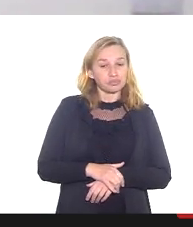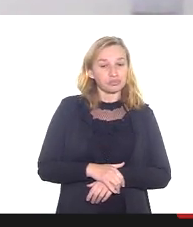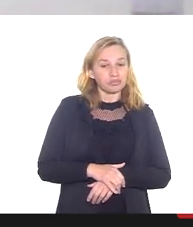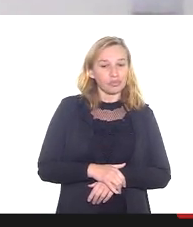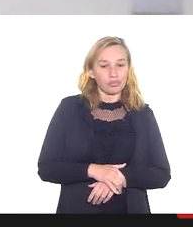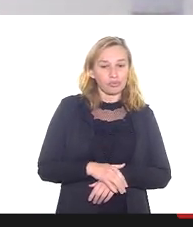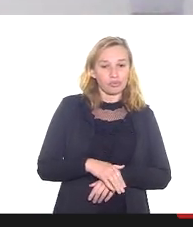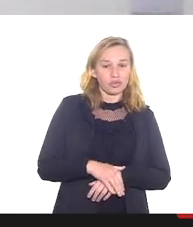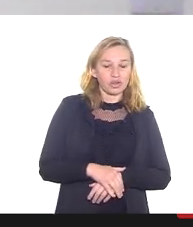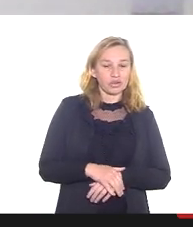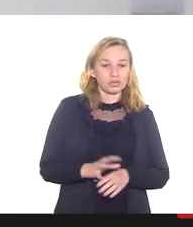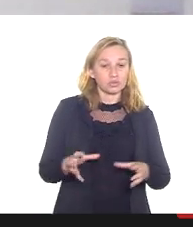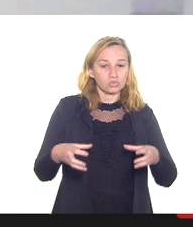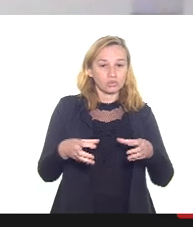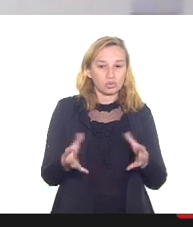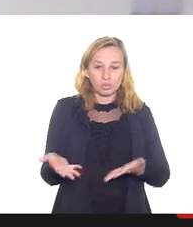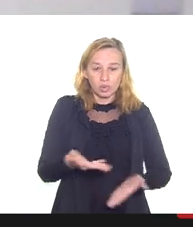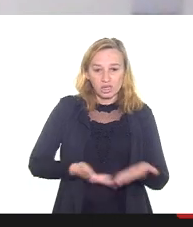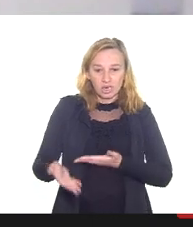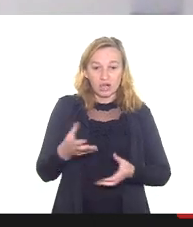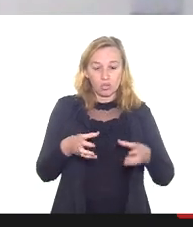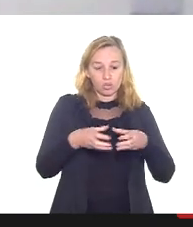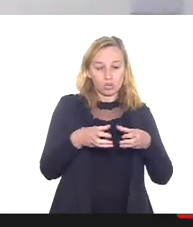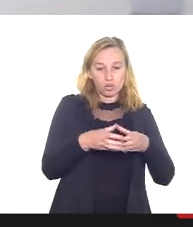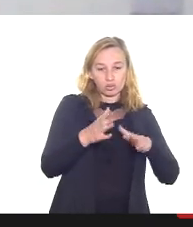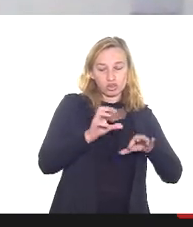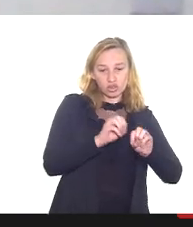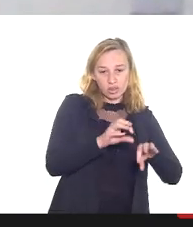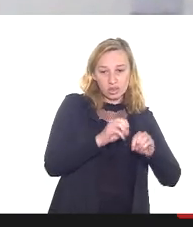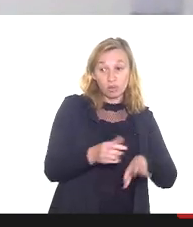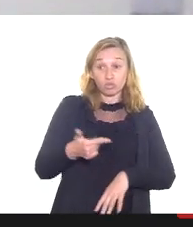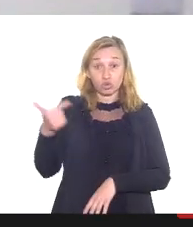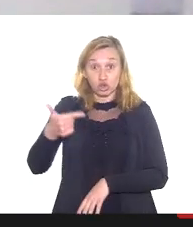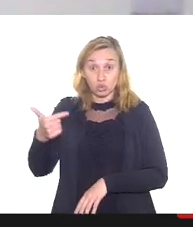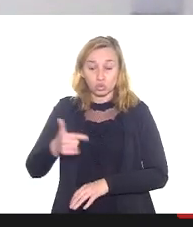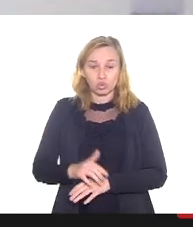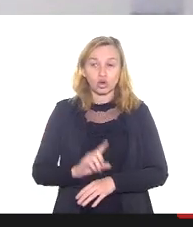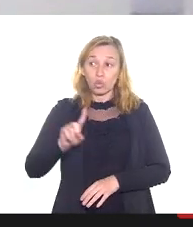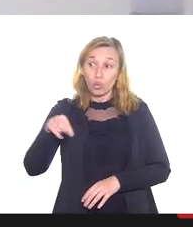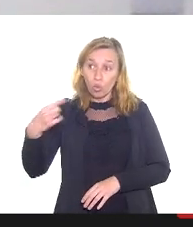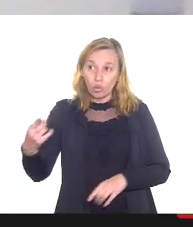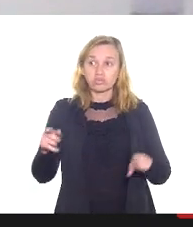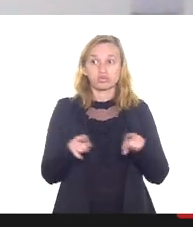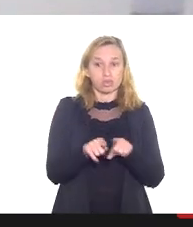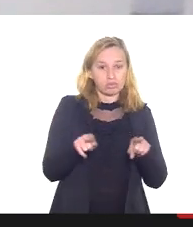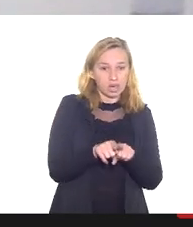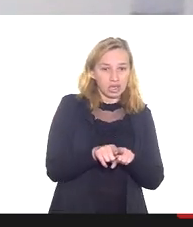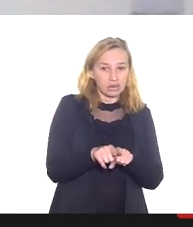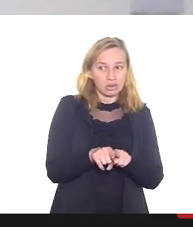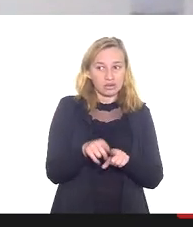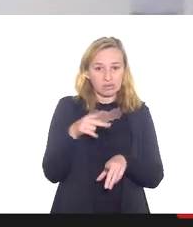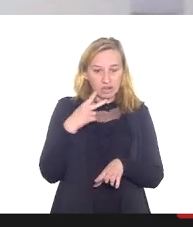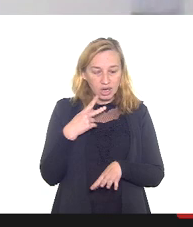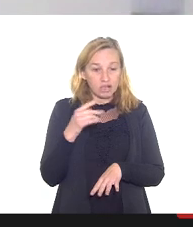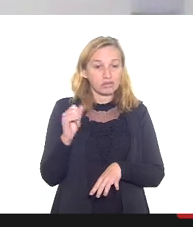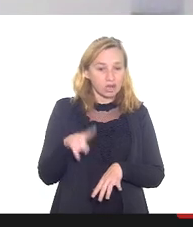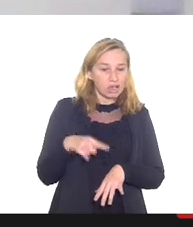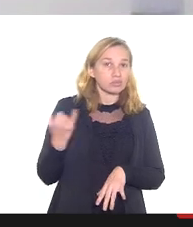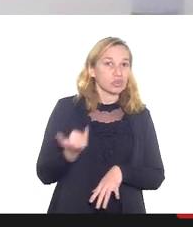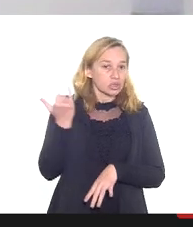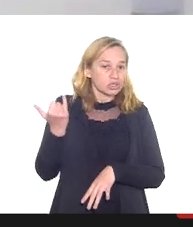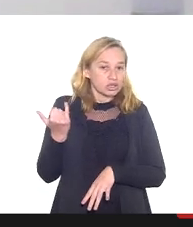partilhar isso aqui com o conjunto dos profissionais de educação. Segundo, um outro ponto que eu acho também aqui que apareceu, que é